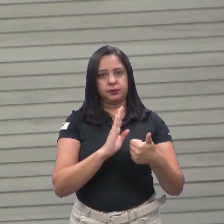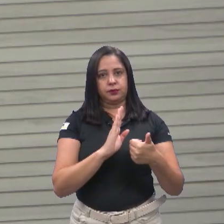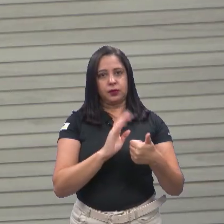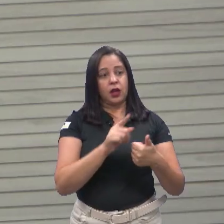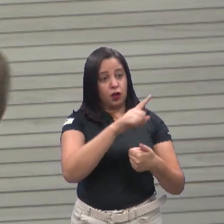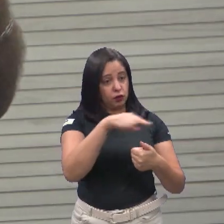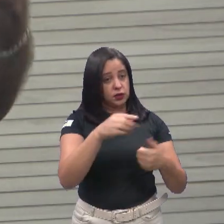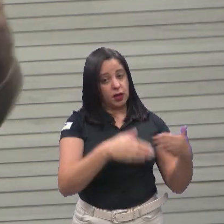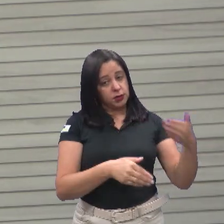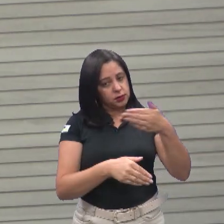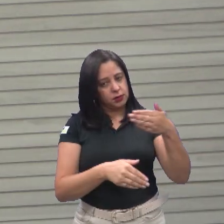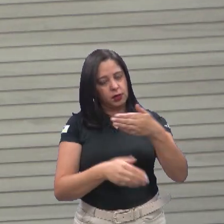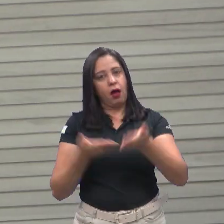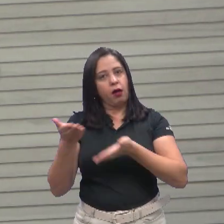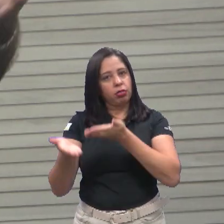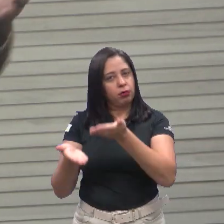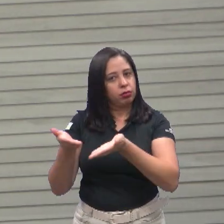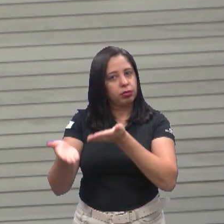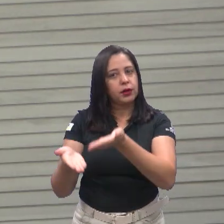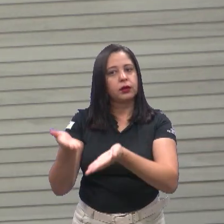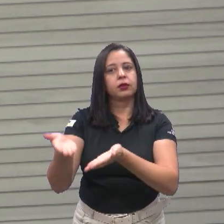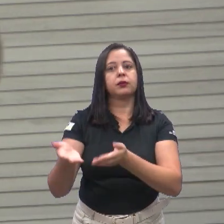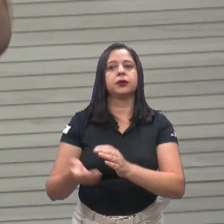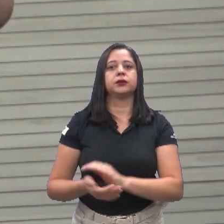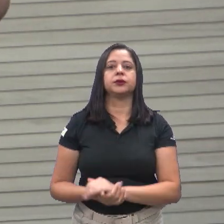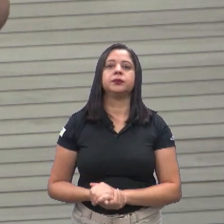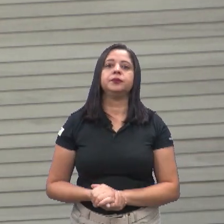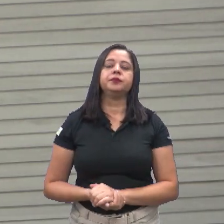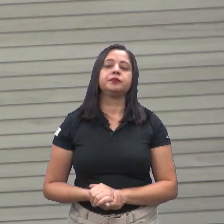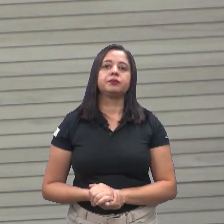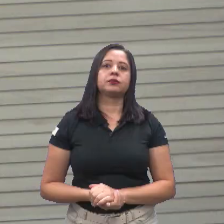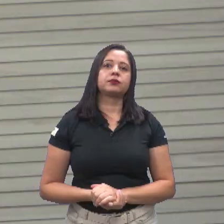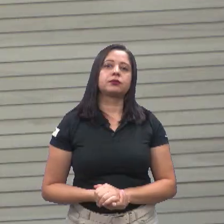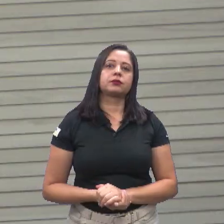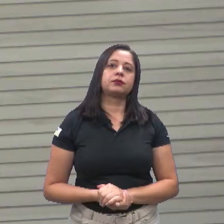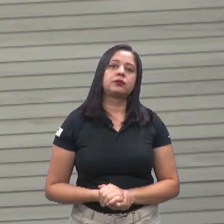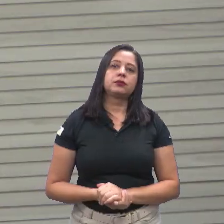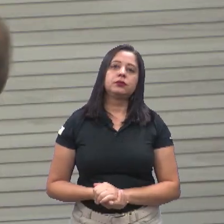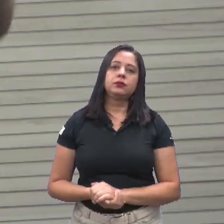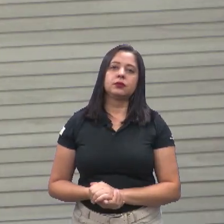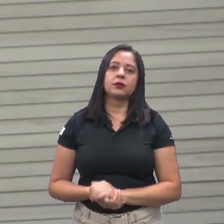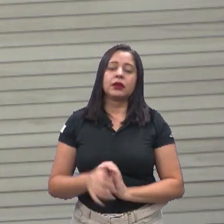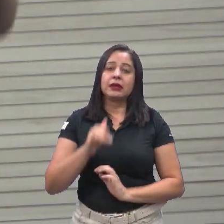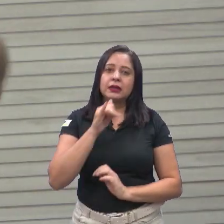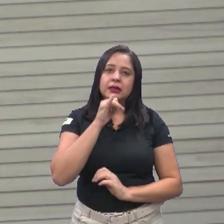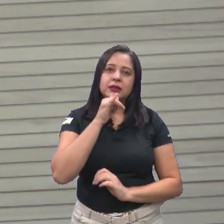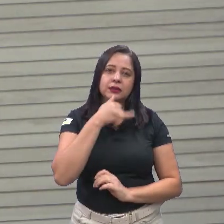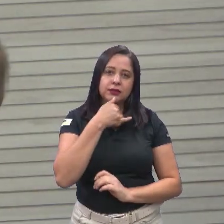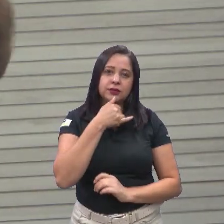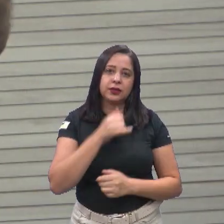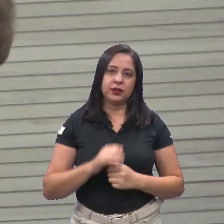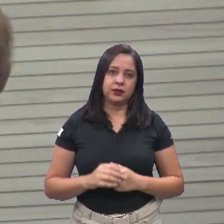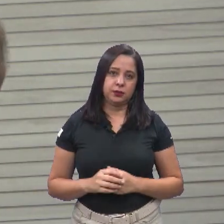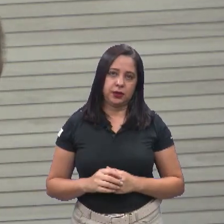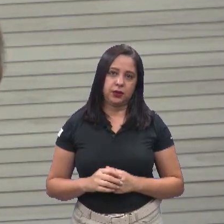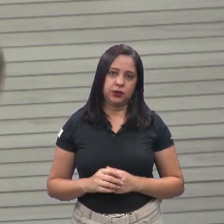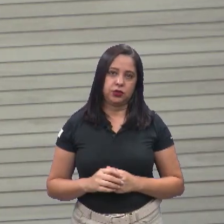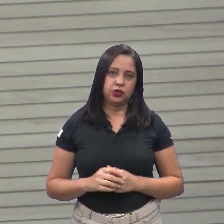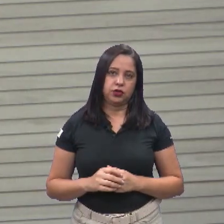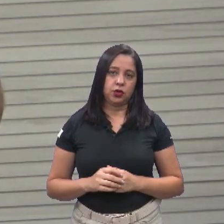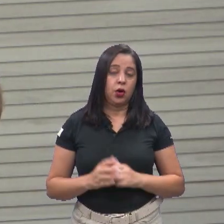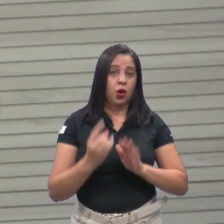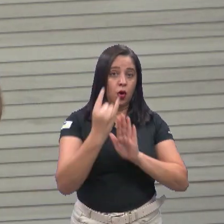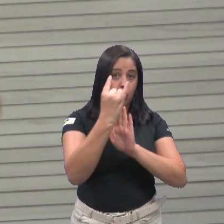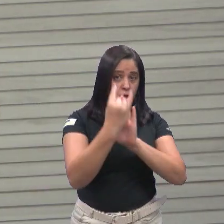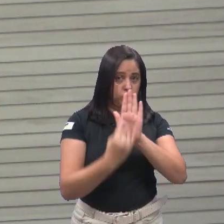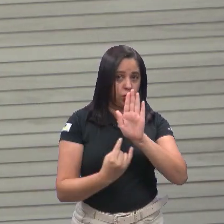vocês. E só acrescentar aqui, né, já finalizando, infelizmente, né, nós não aprovamos aqui o requerimento do